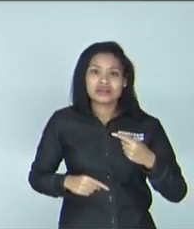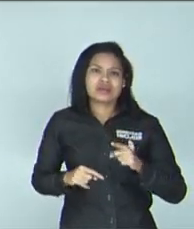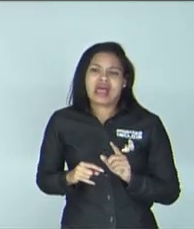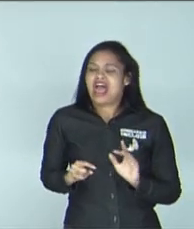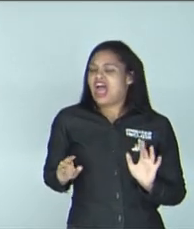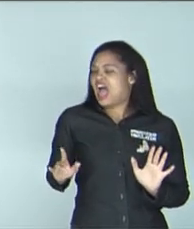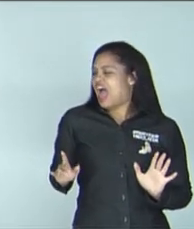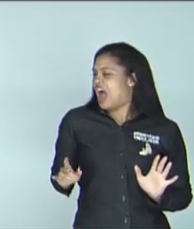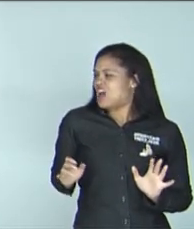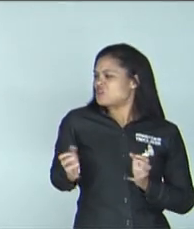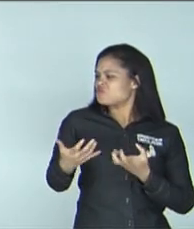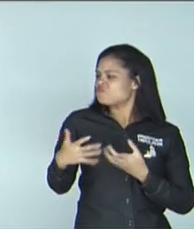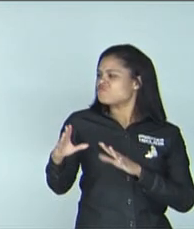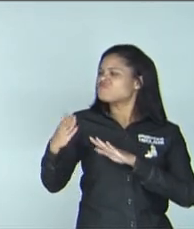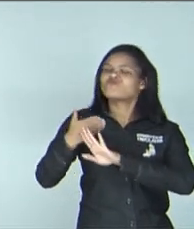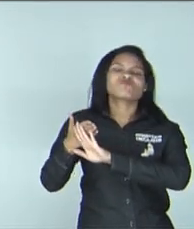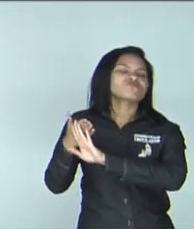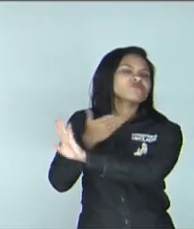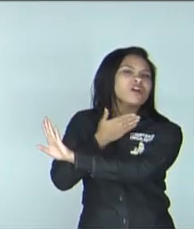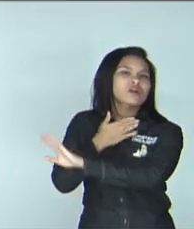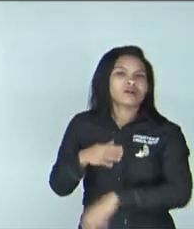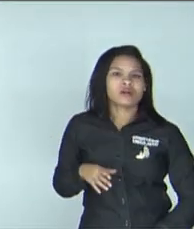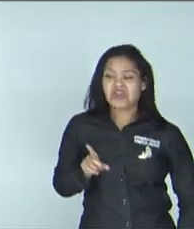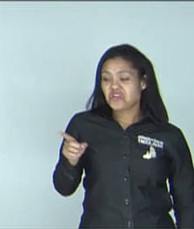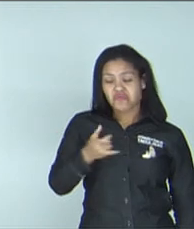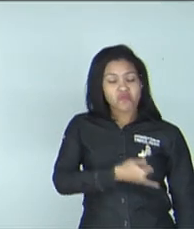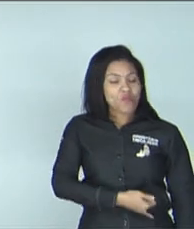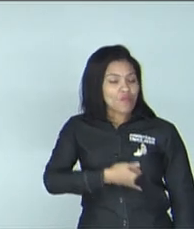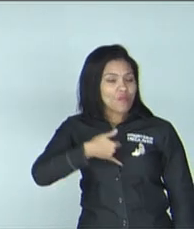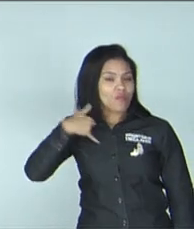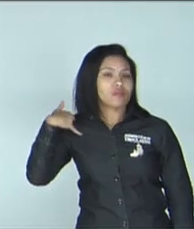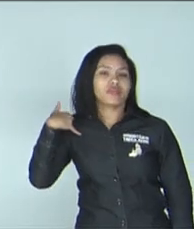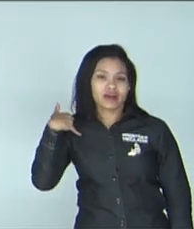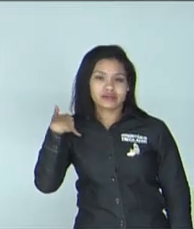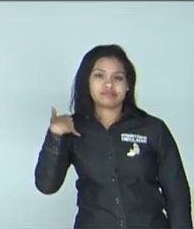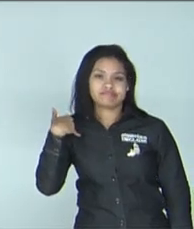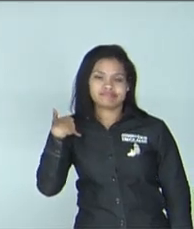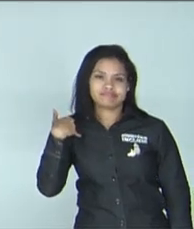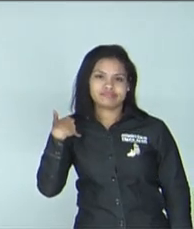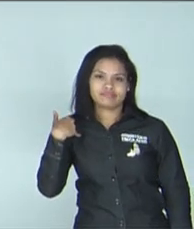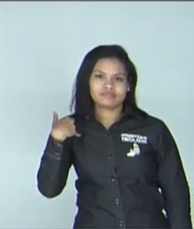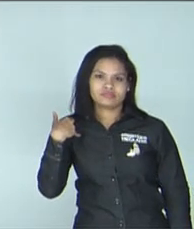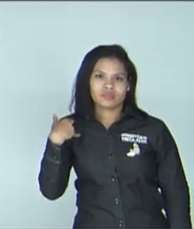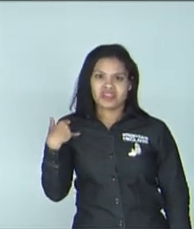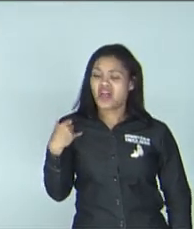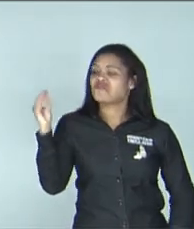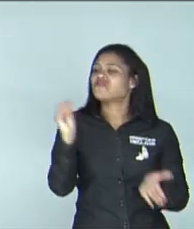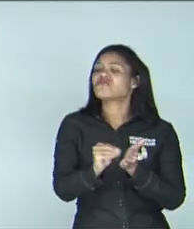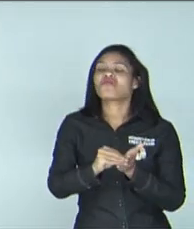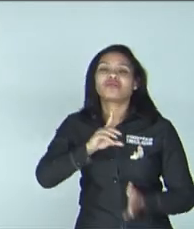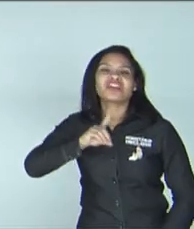prestam isso é muito egoísmo é muita vaidade e aliás isso é falta de